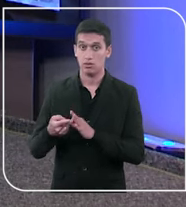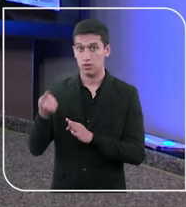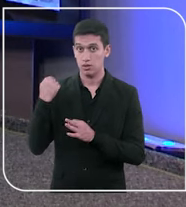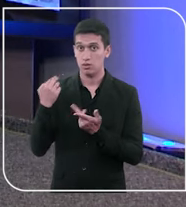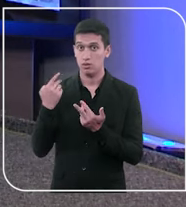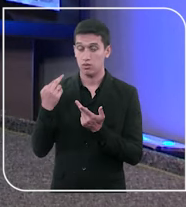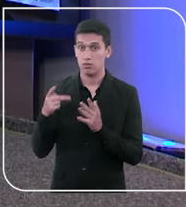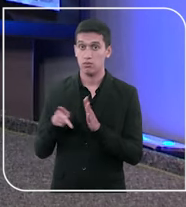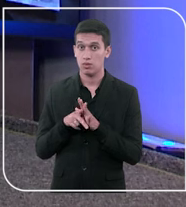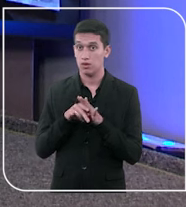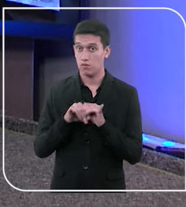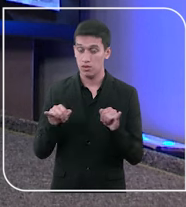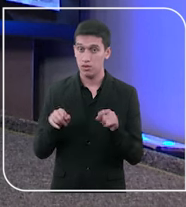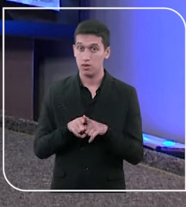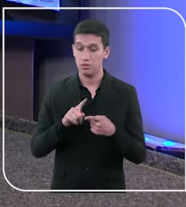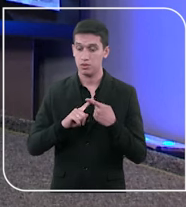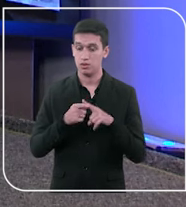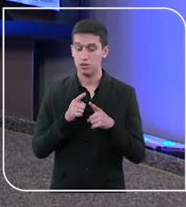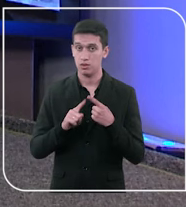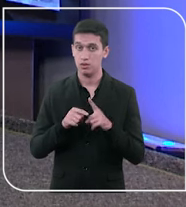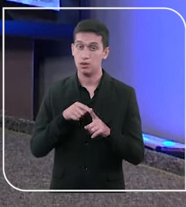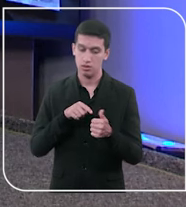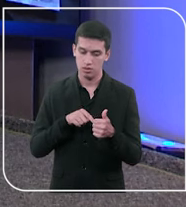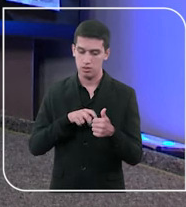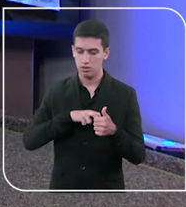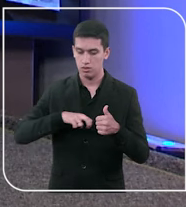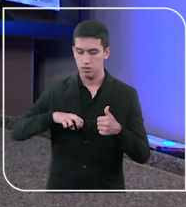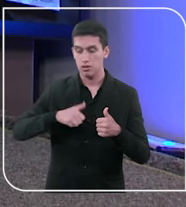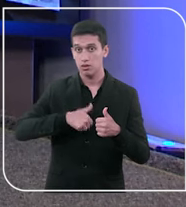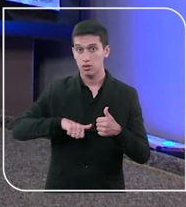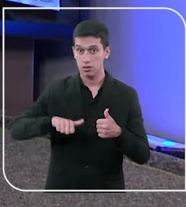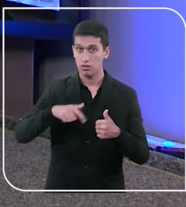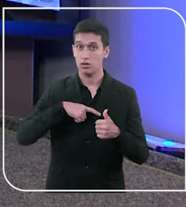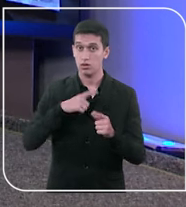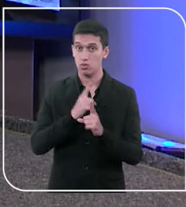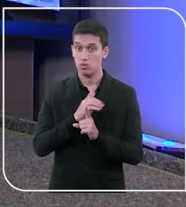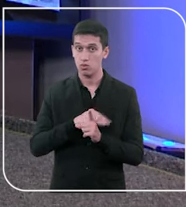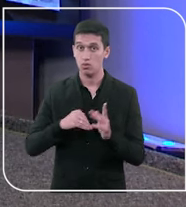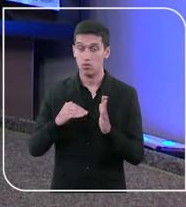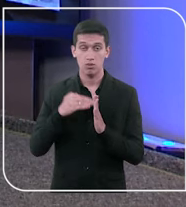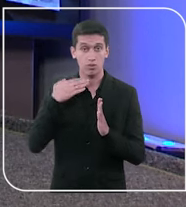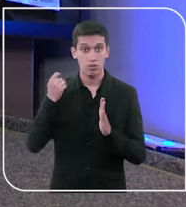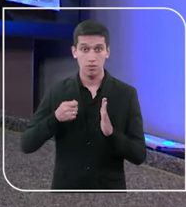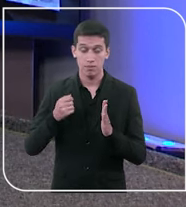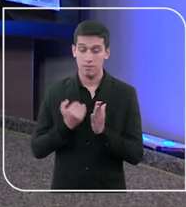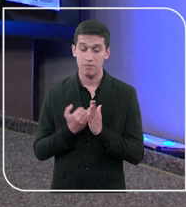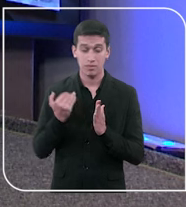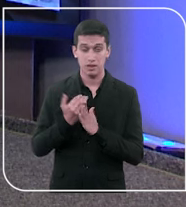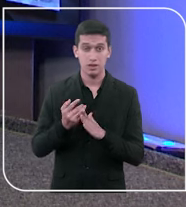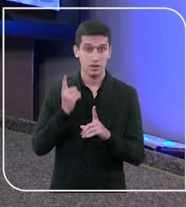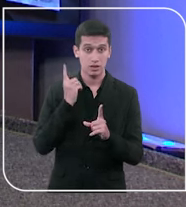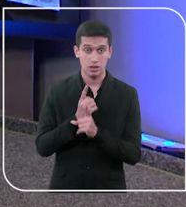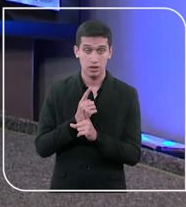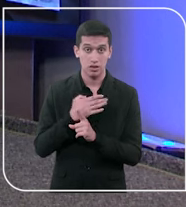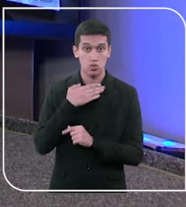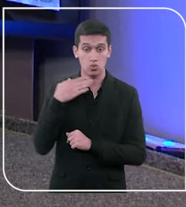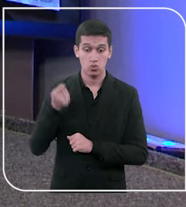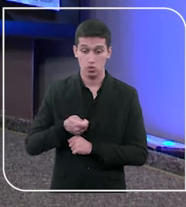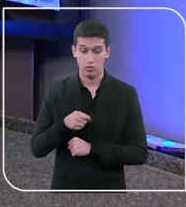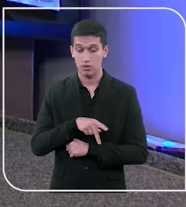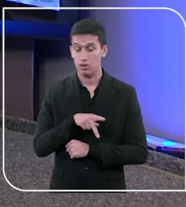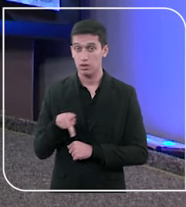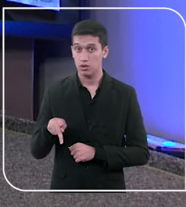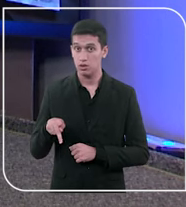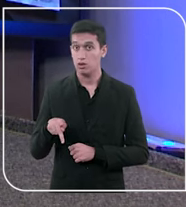de que em depoimentos e debates do júri, a condução energética do juiz, enfim, mais incisiva, né, do